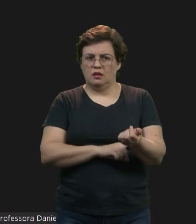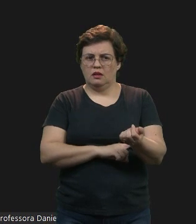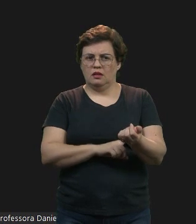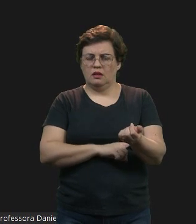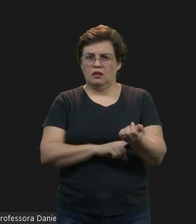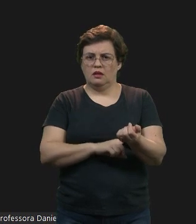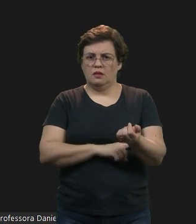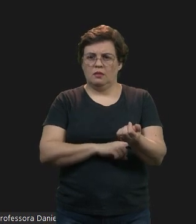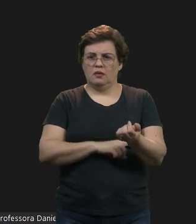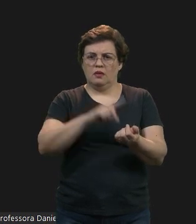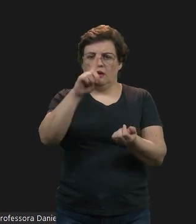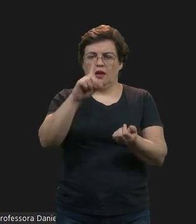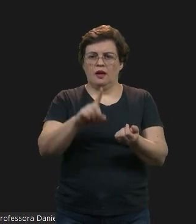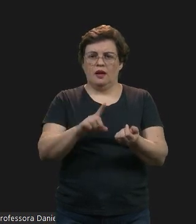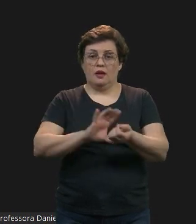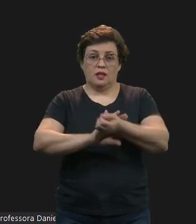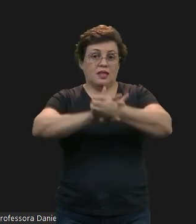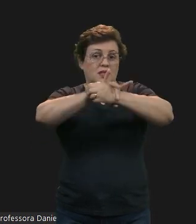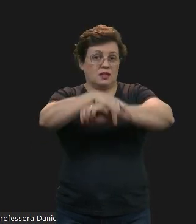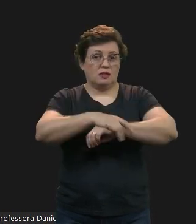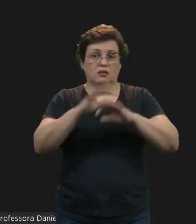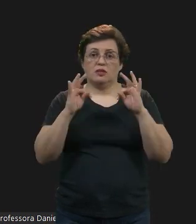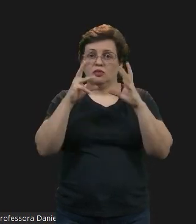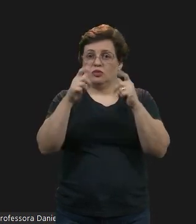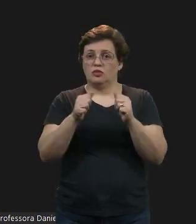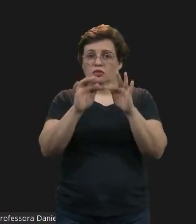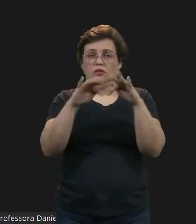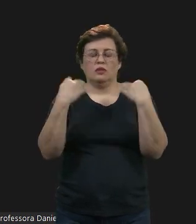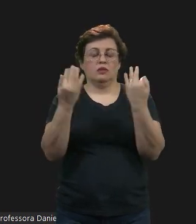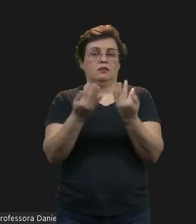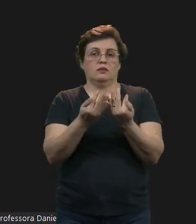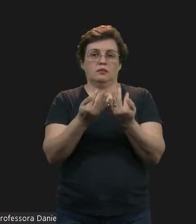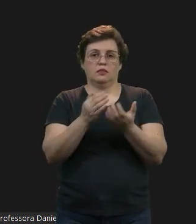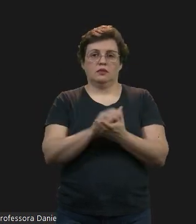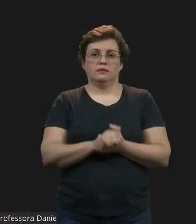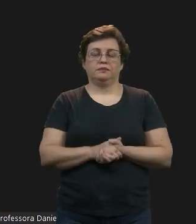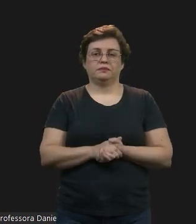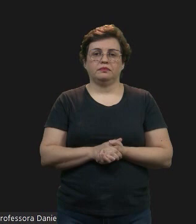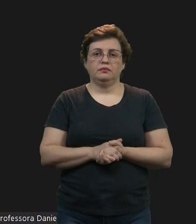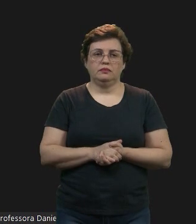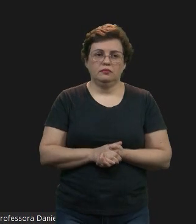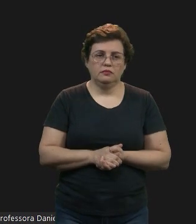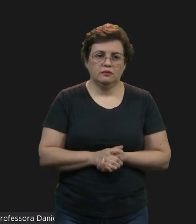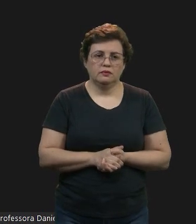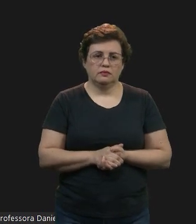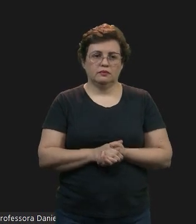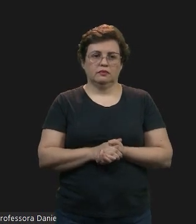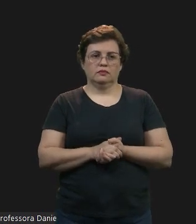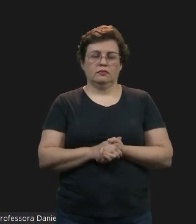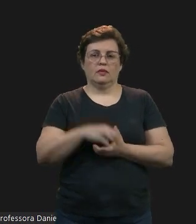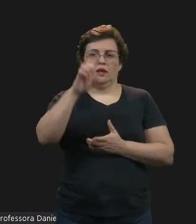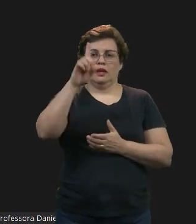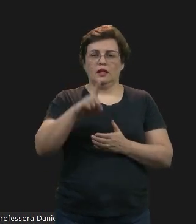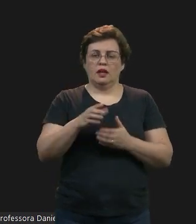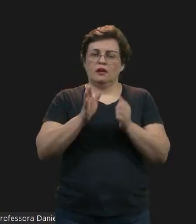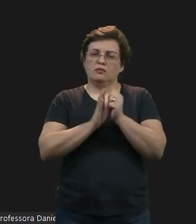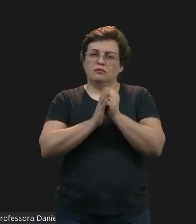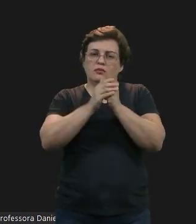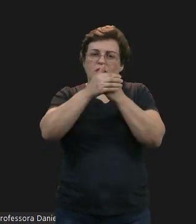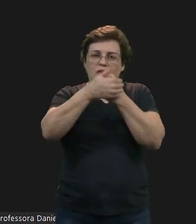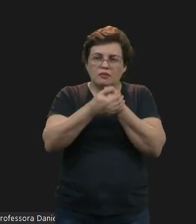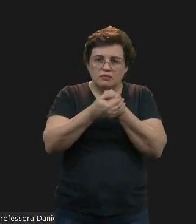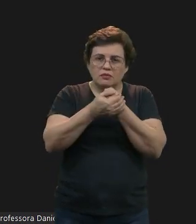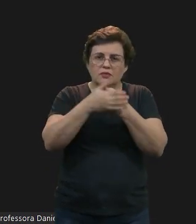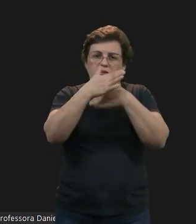era o porto seguro, a parte mais dramática de toda a família, a parte que era o abrigo, o carinho,